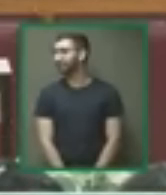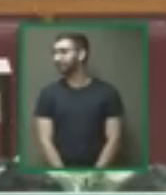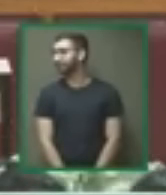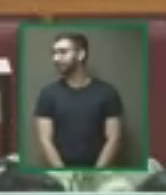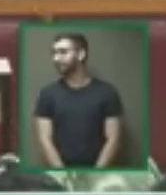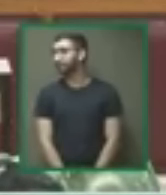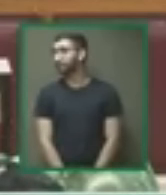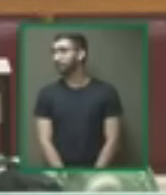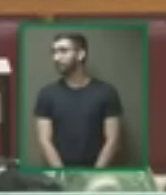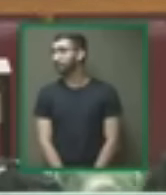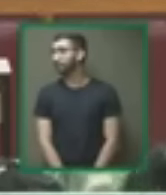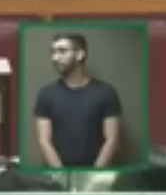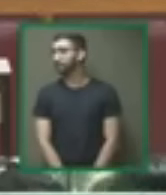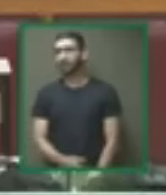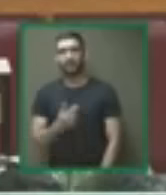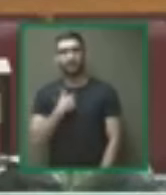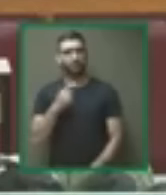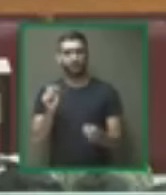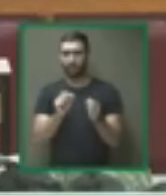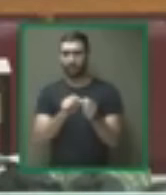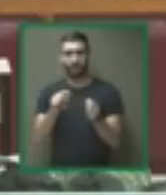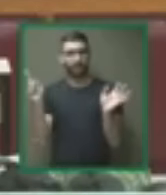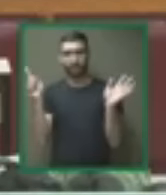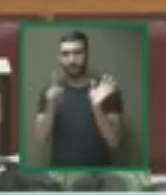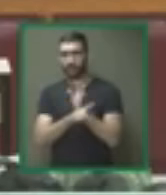Eu vou deixar de fazer essa pergunta